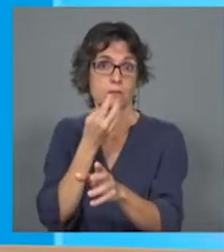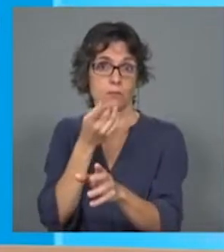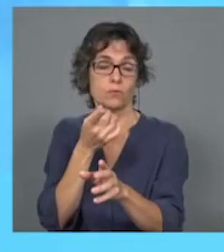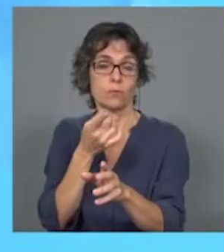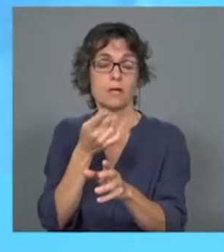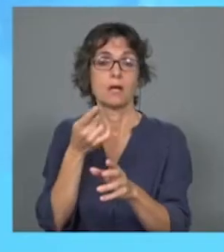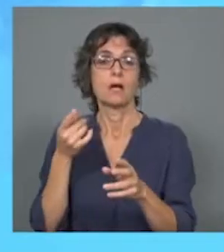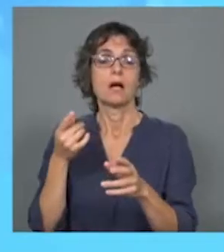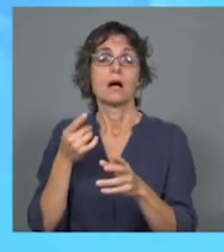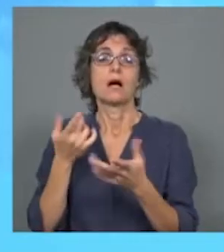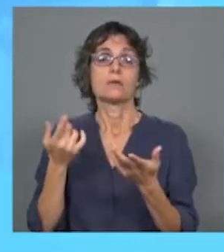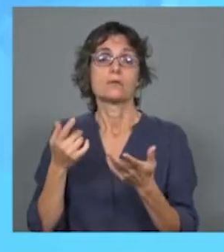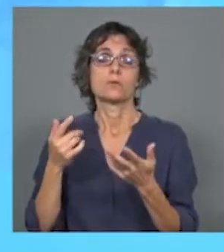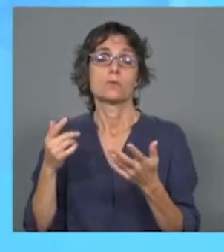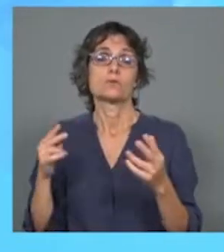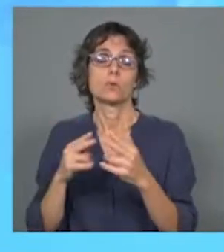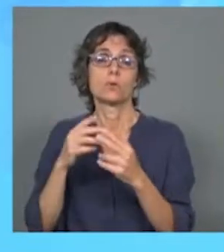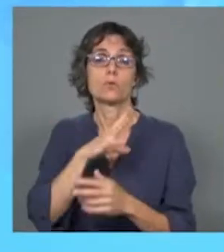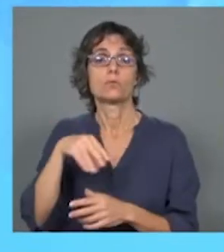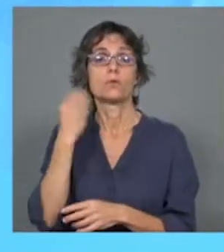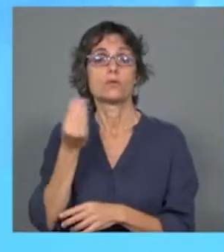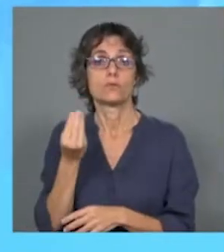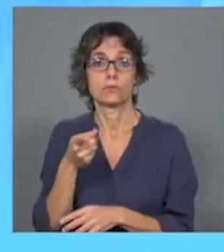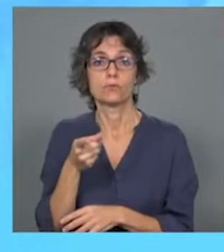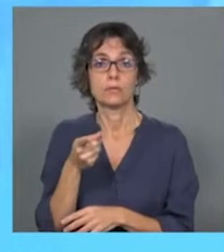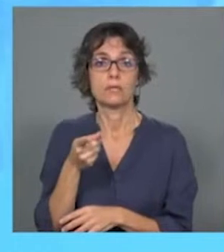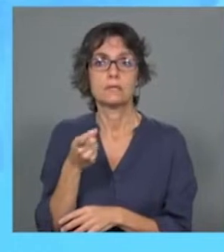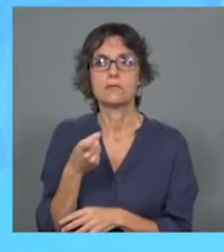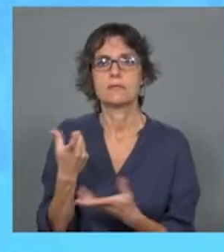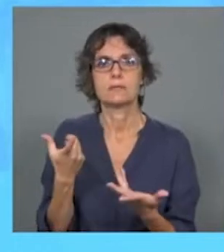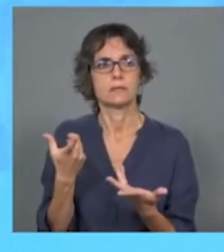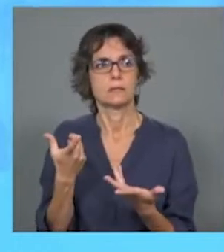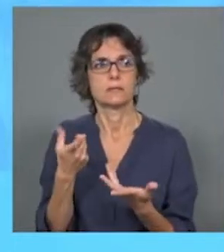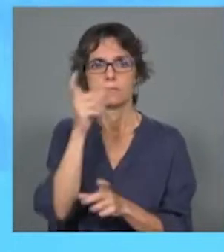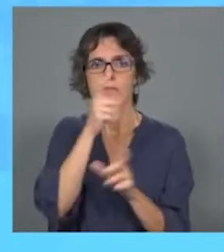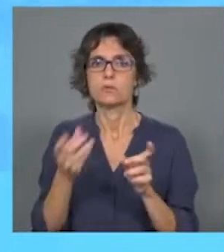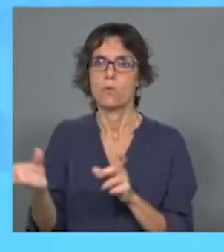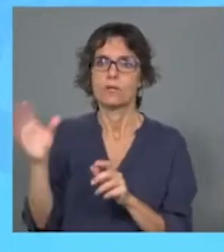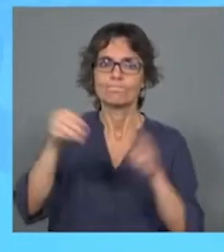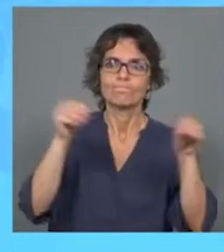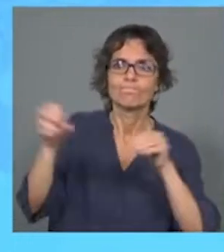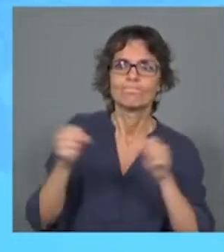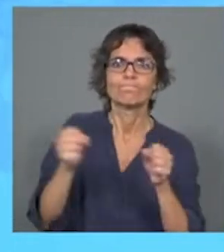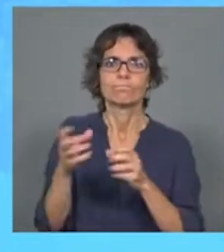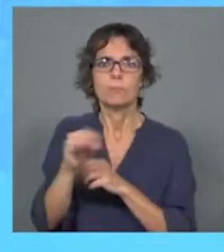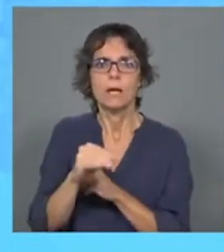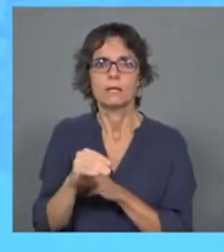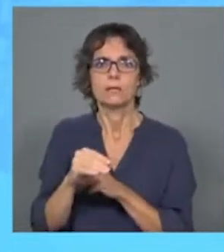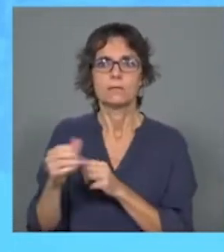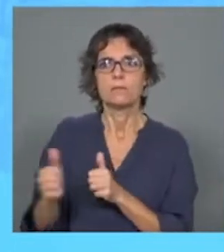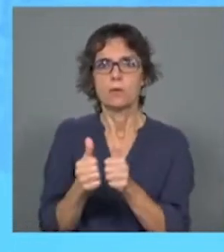Juventude irão despertar essa necessidade de alocar mais profissionais de comunicação ao